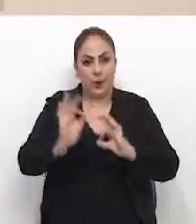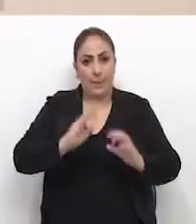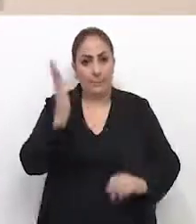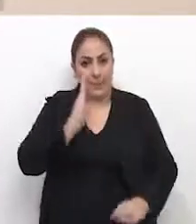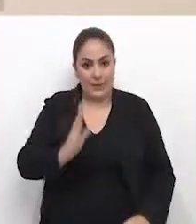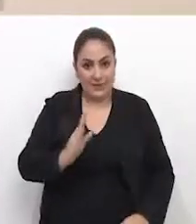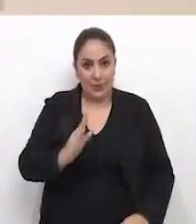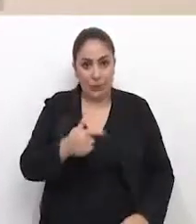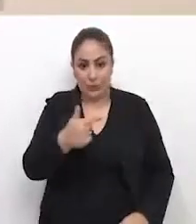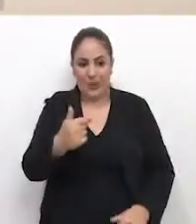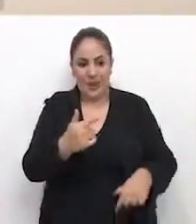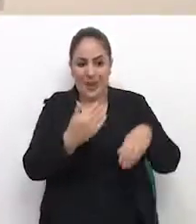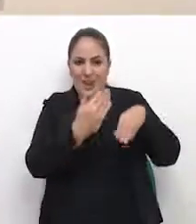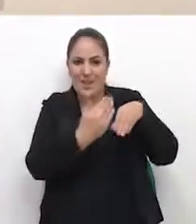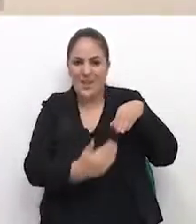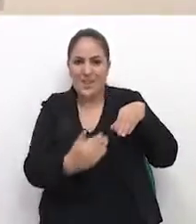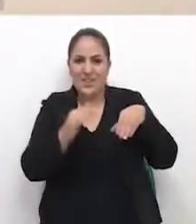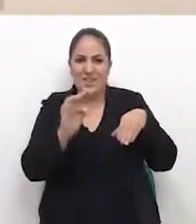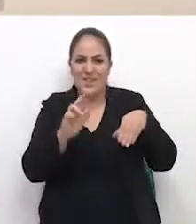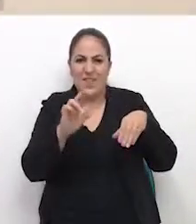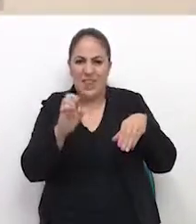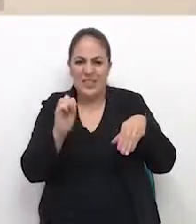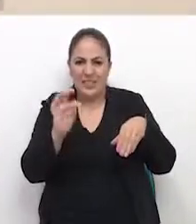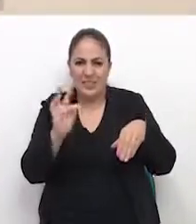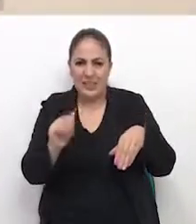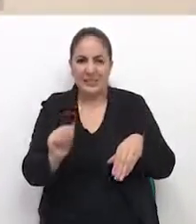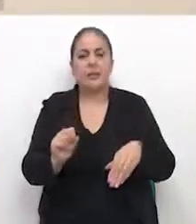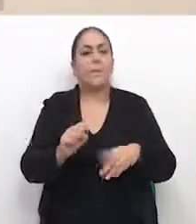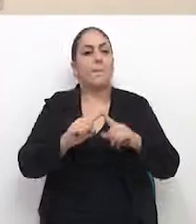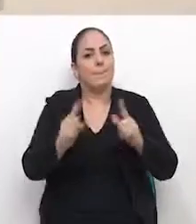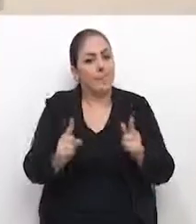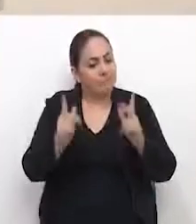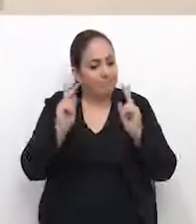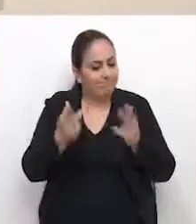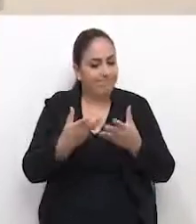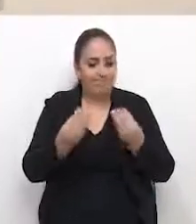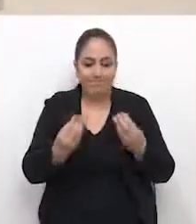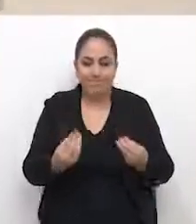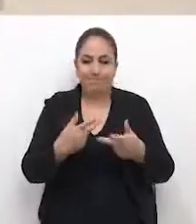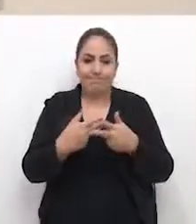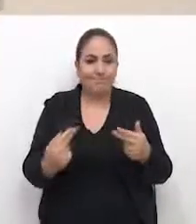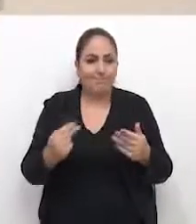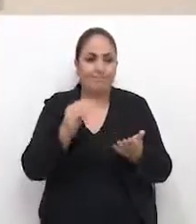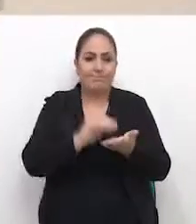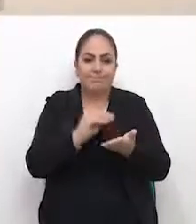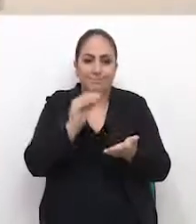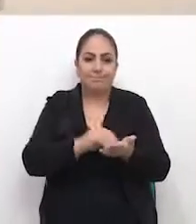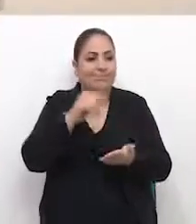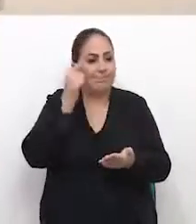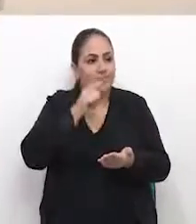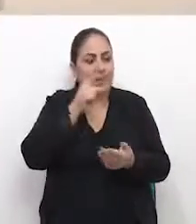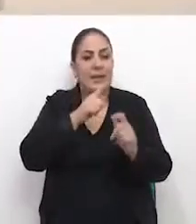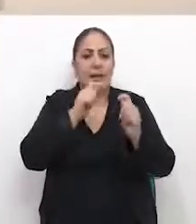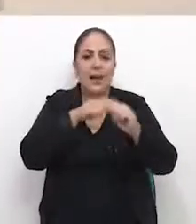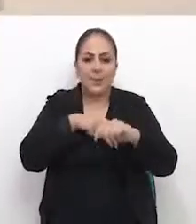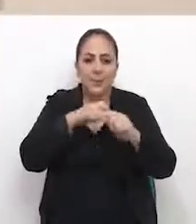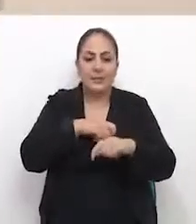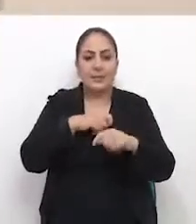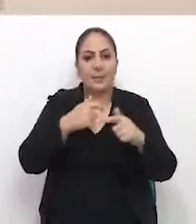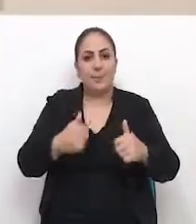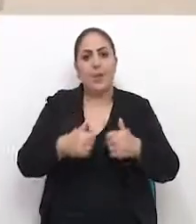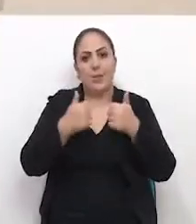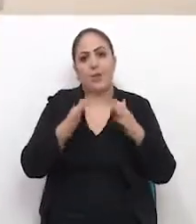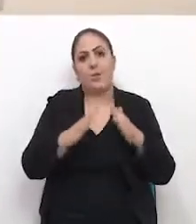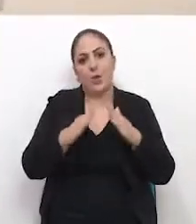pelo programa Brasil Sem Frestas, mas mesmo assim ainda falta muito para ela ter uma